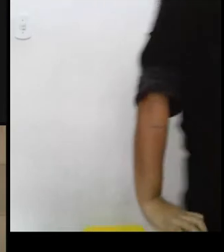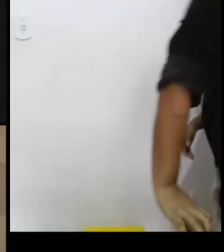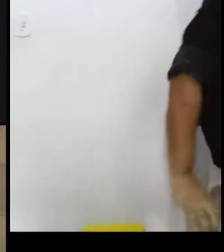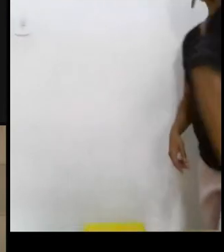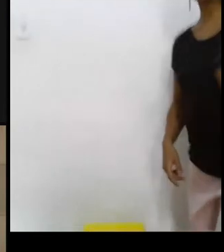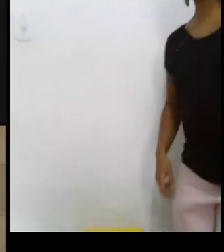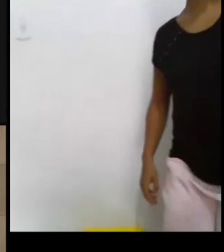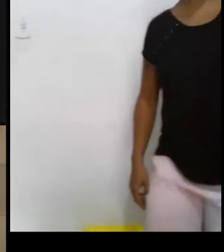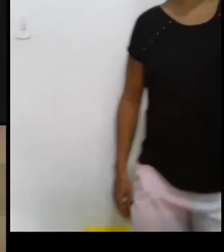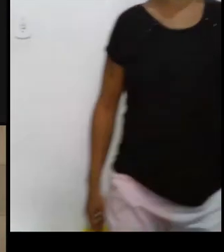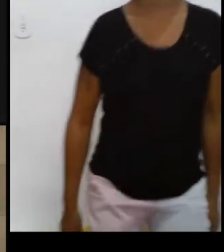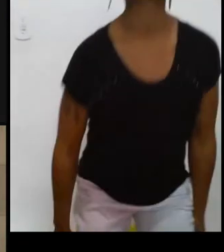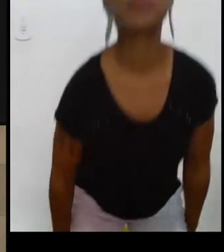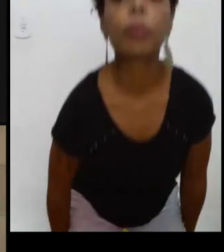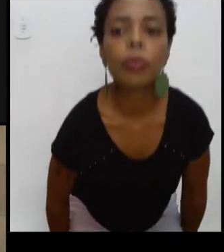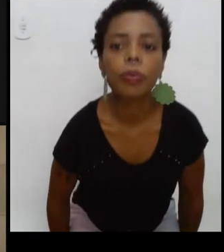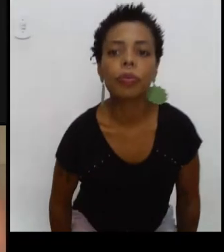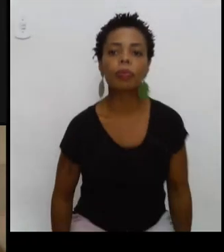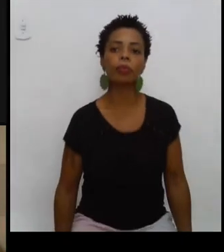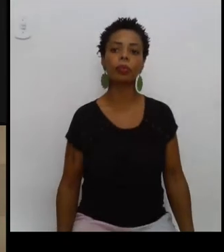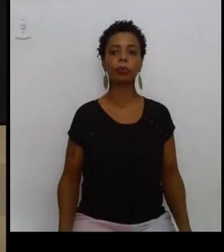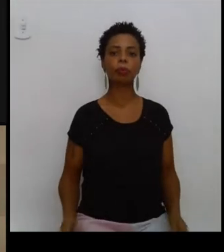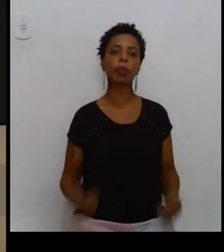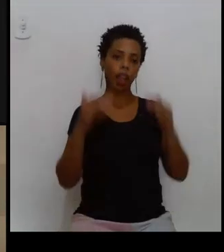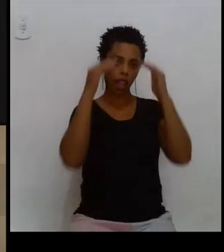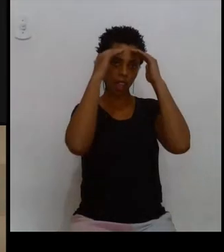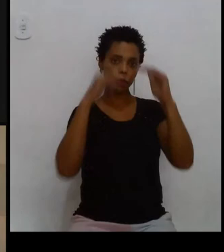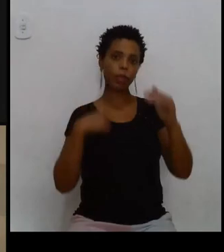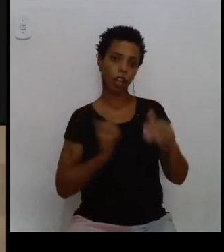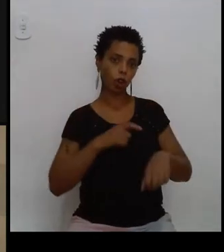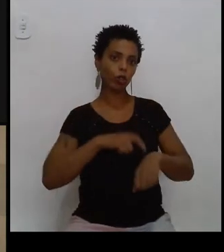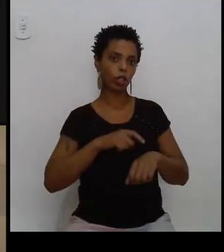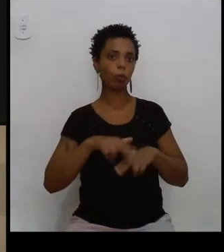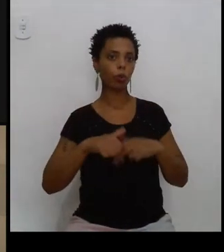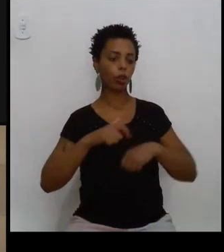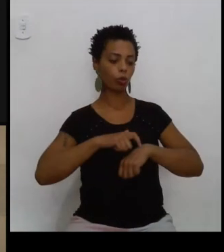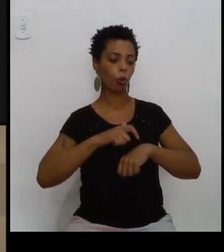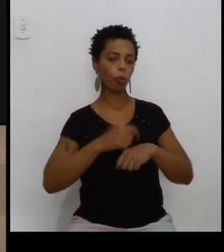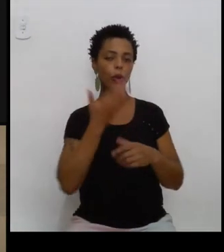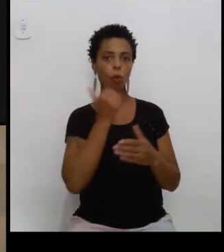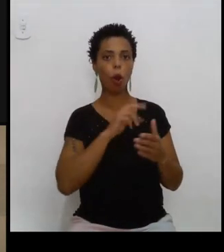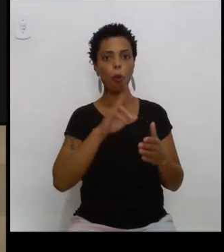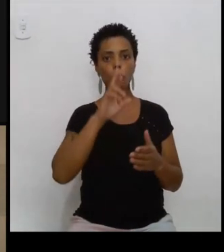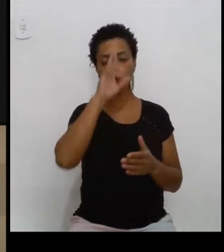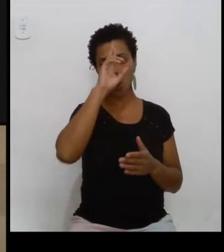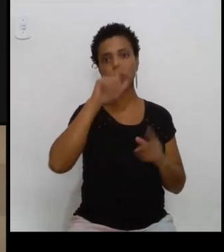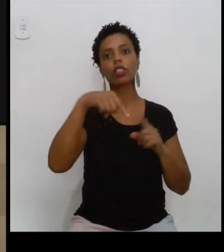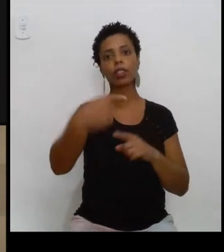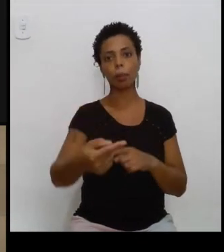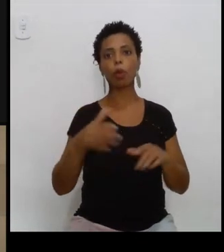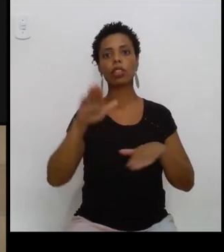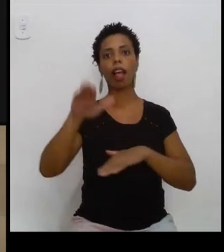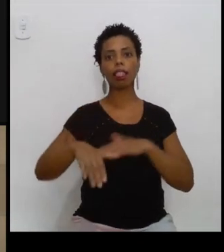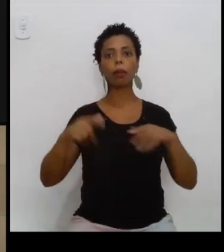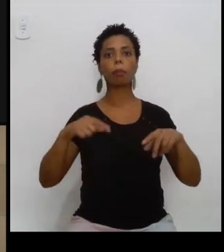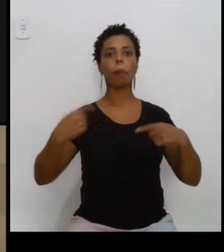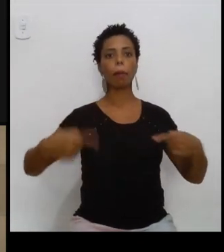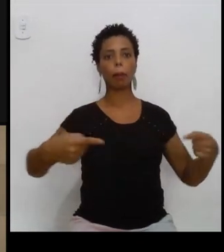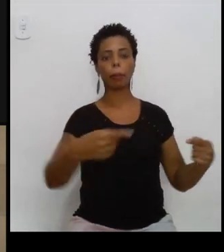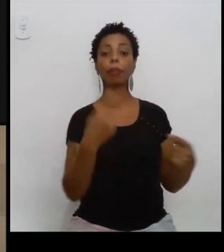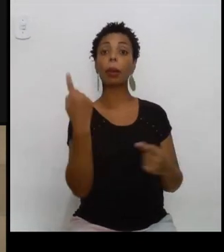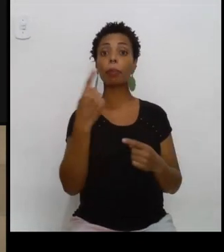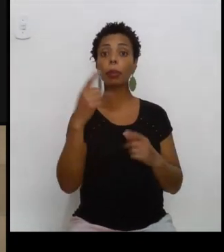para dar um tempo para o almoço para sessão da tarde a primeira pergunta que eu recebi aqui é para o Bruno Bruno é possível